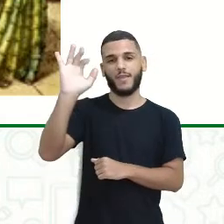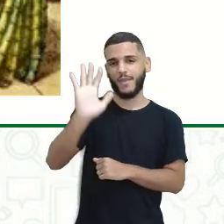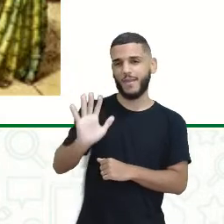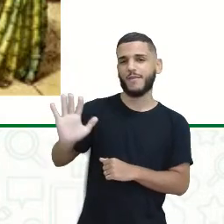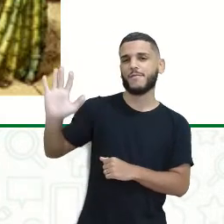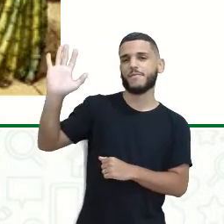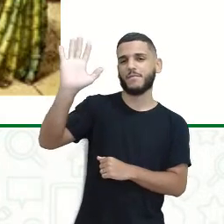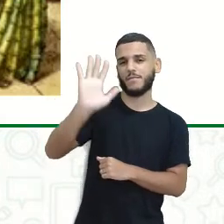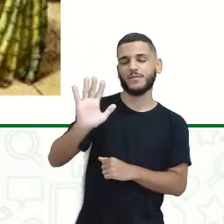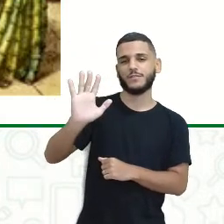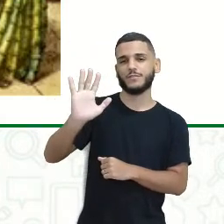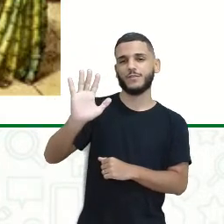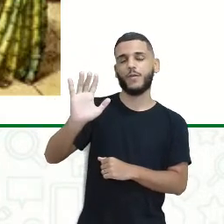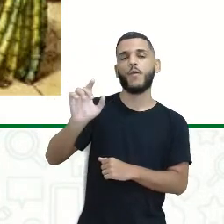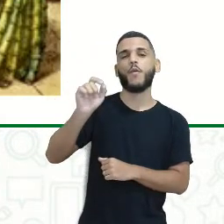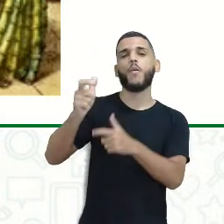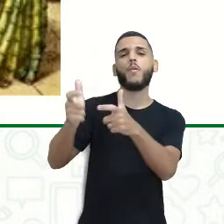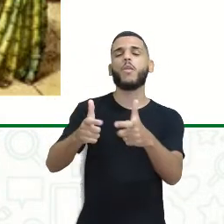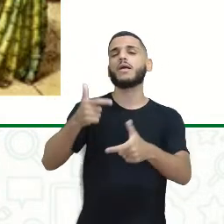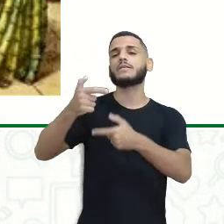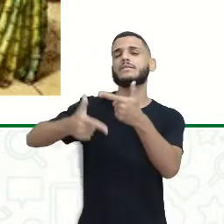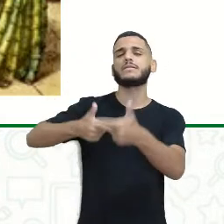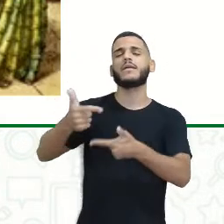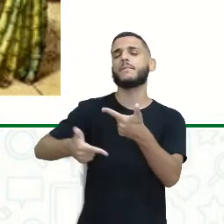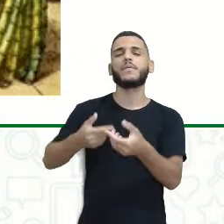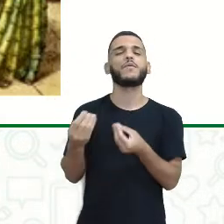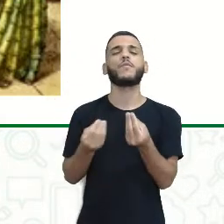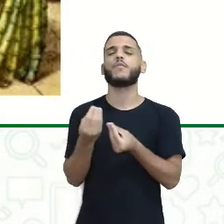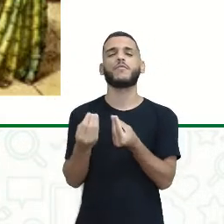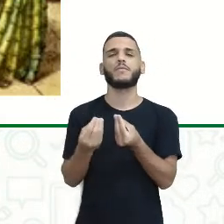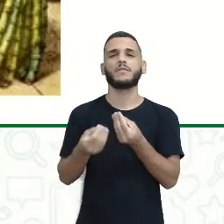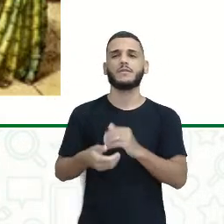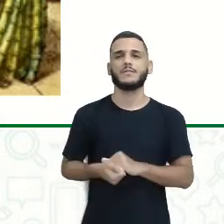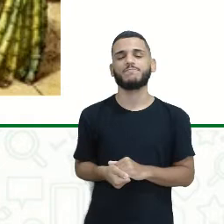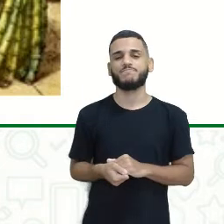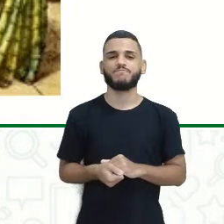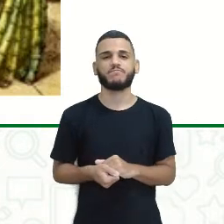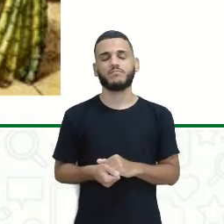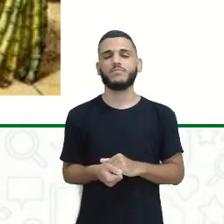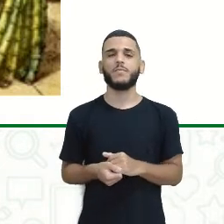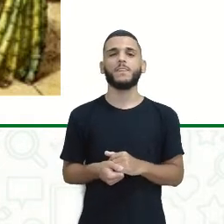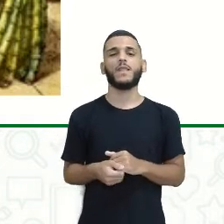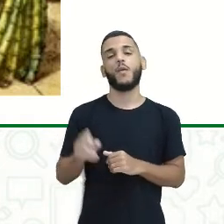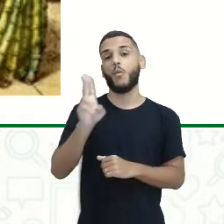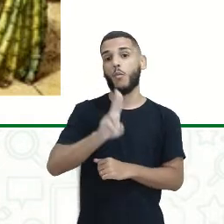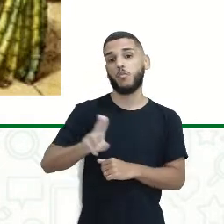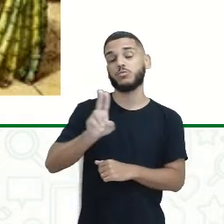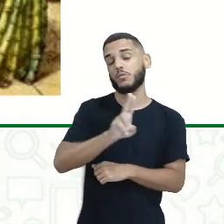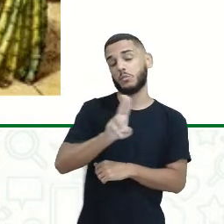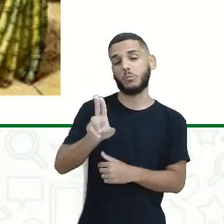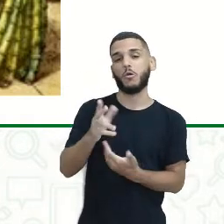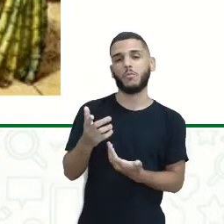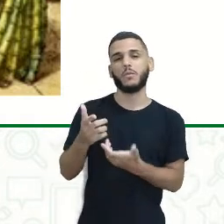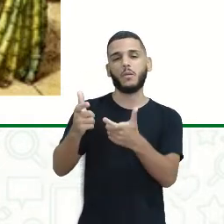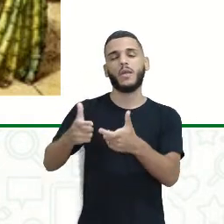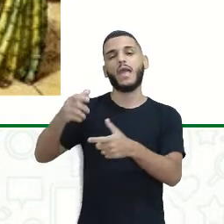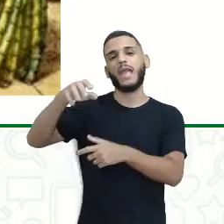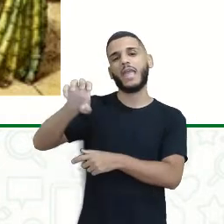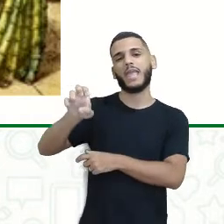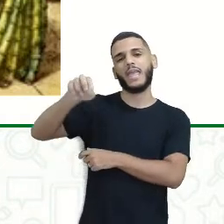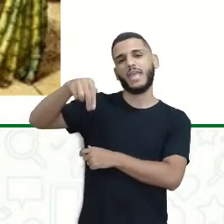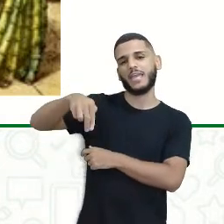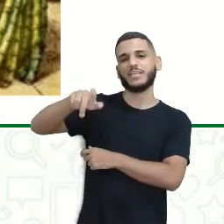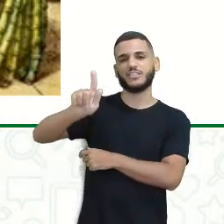que seria o engenho, porque a gente convencionou chamar o engenho, né, de cana de toda a